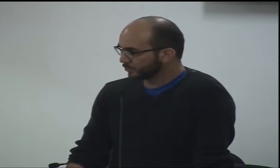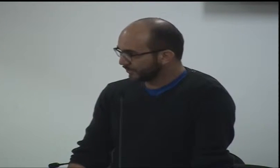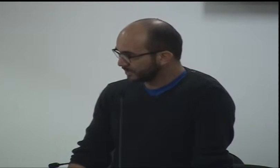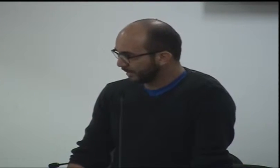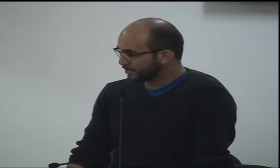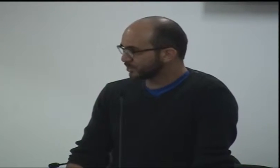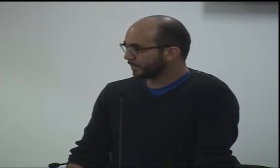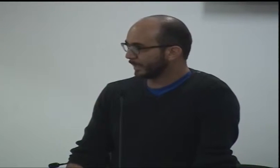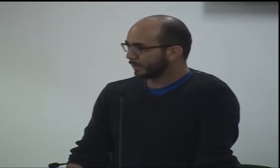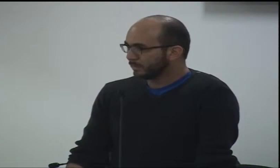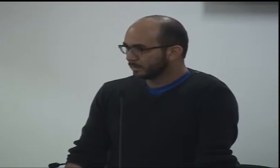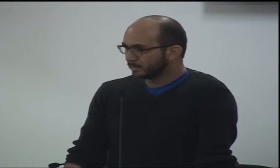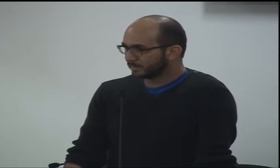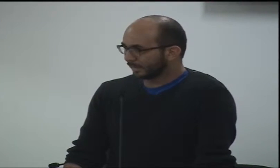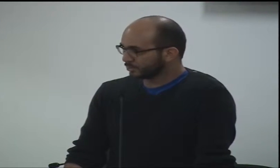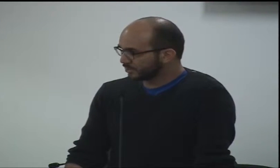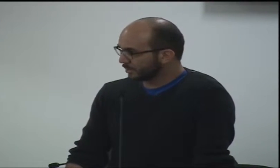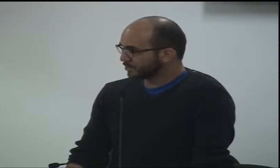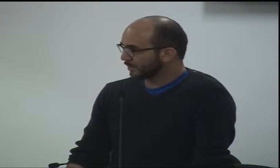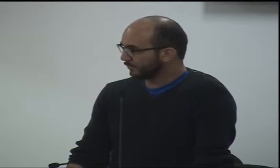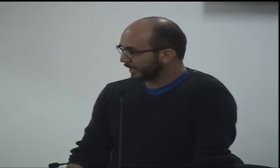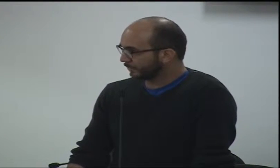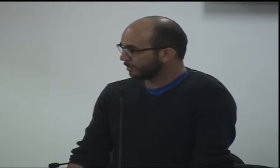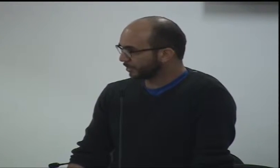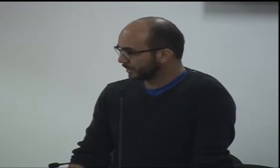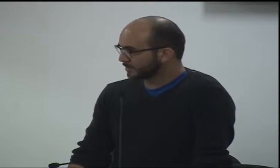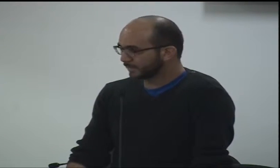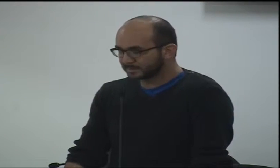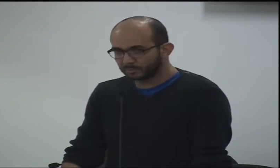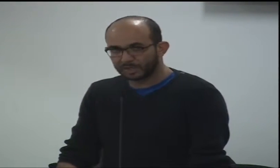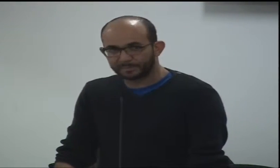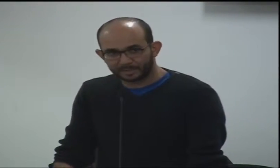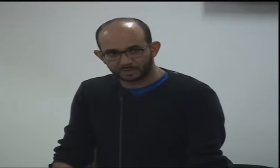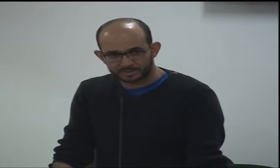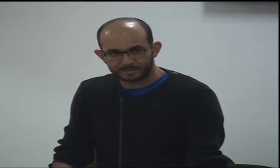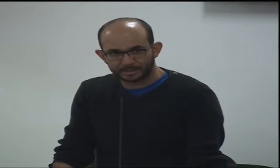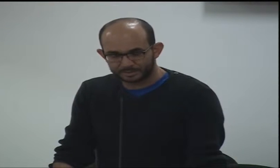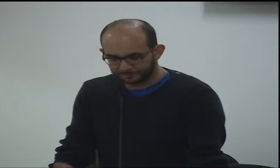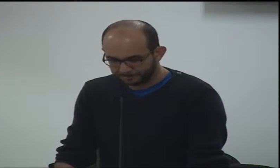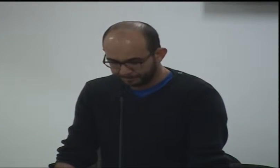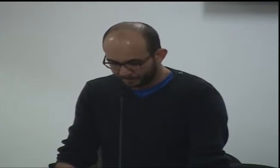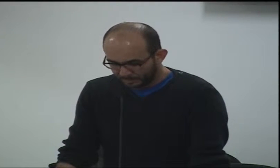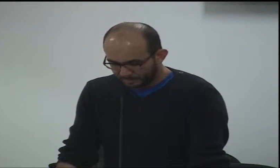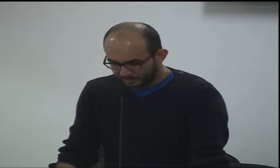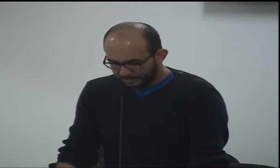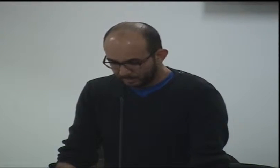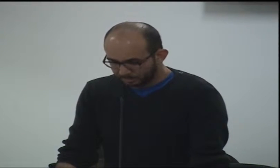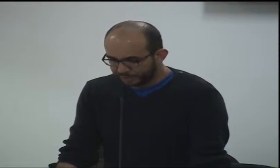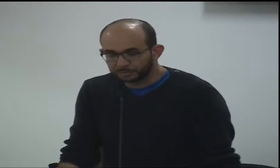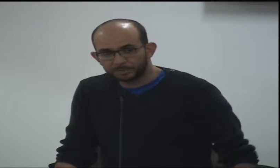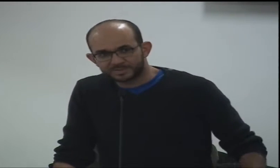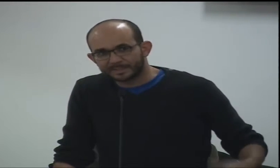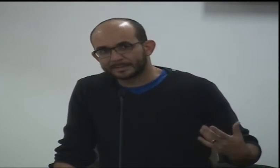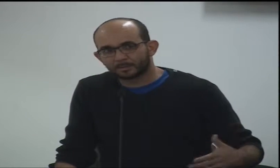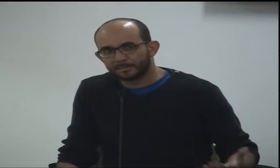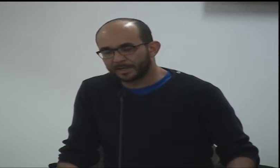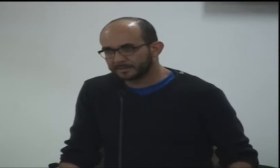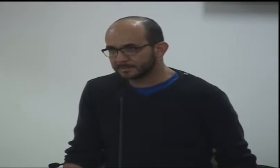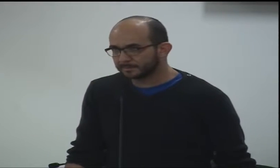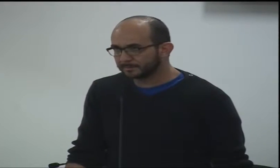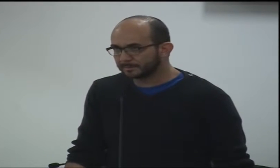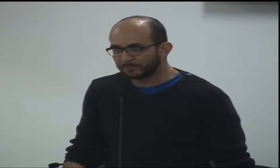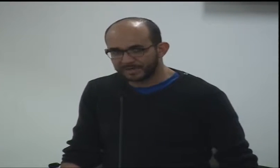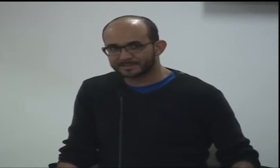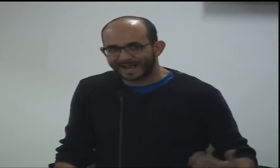fossem suficientes para traduzir o significado e a importância desta mulher para a nossa cidade. Um título de cidadão